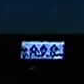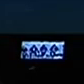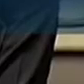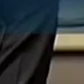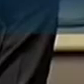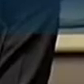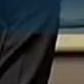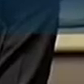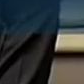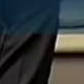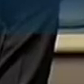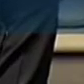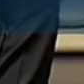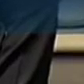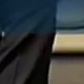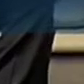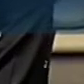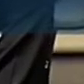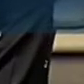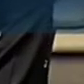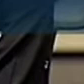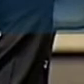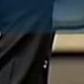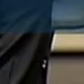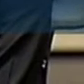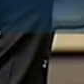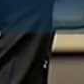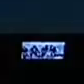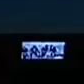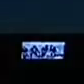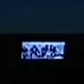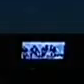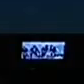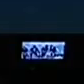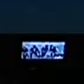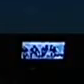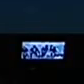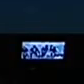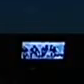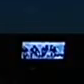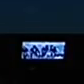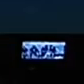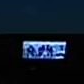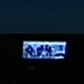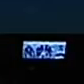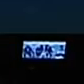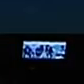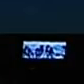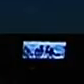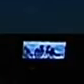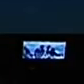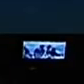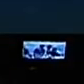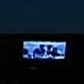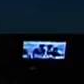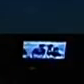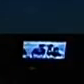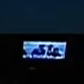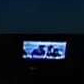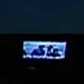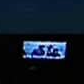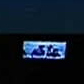destinada a condecorar personalidades e instituições, nacionais ou estrangeiras, que se tenham tornado